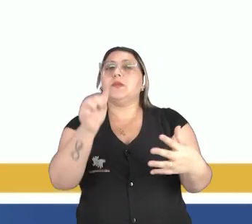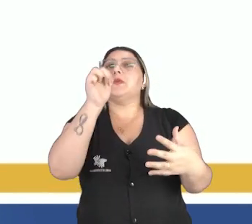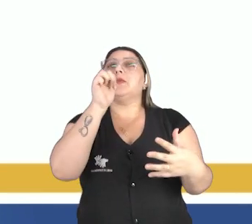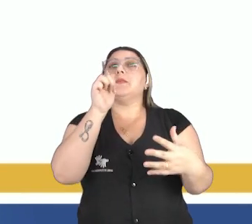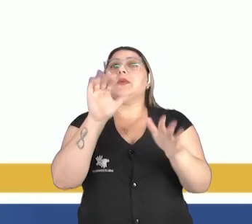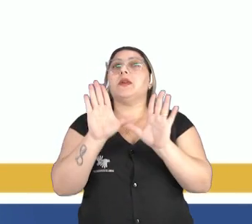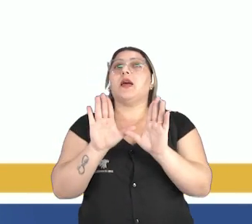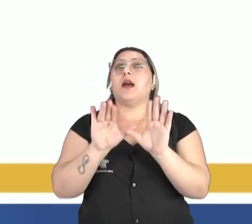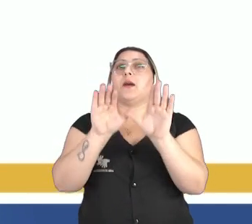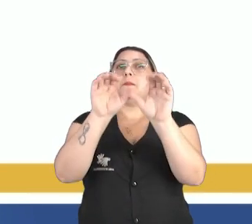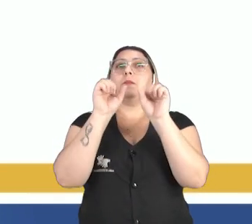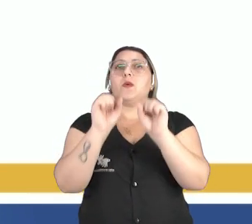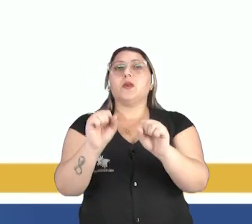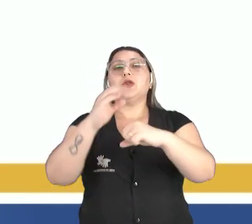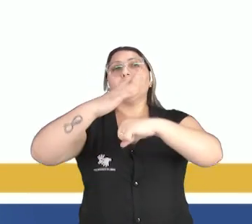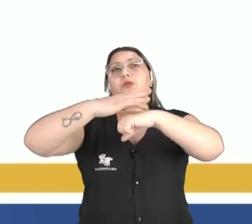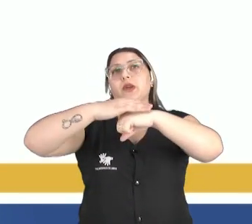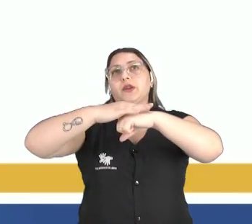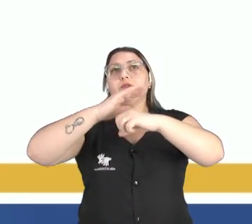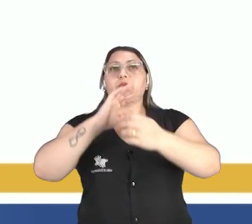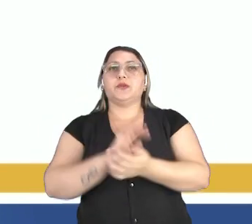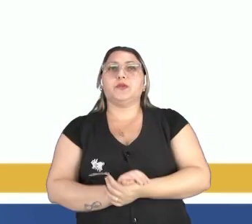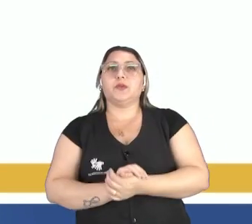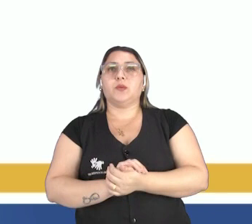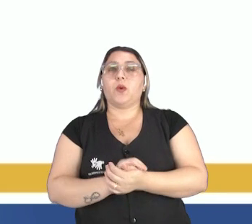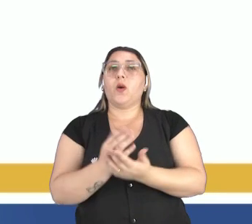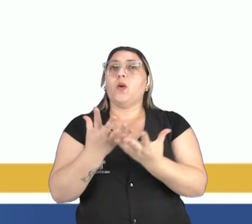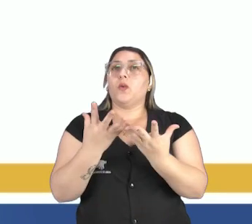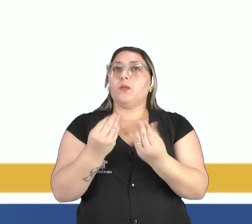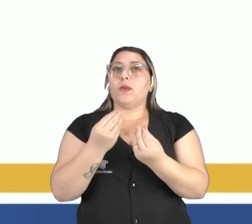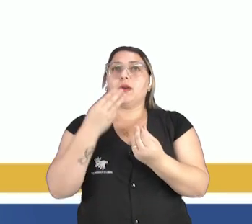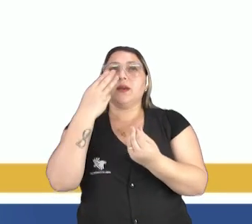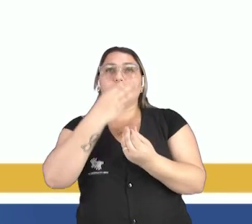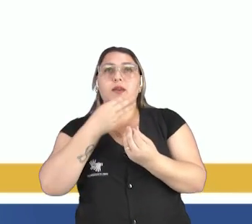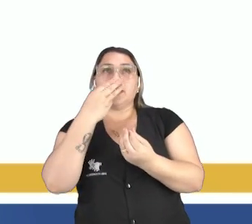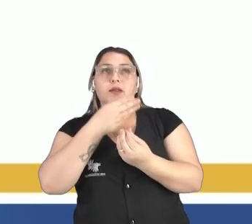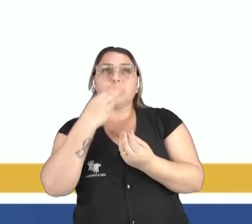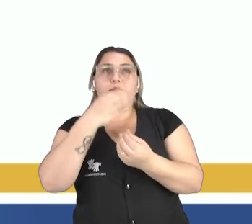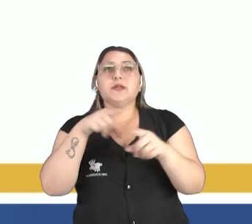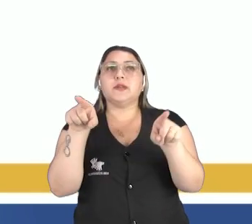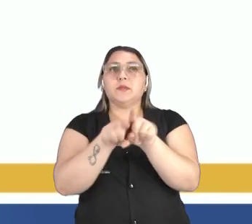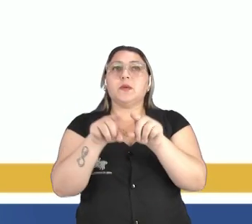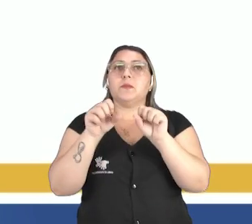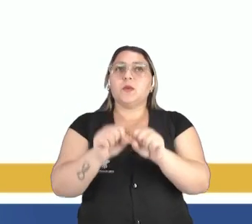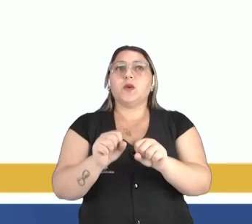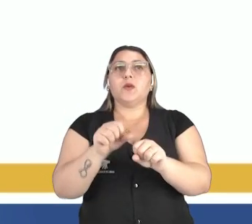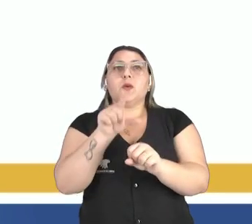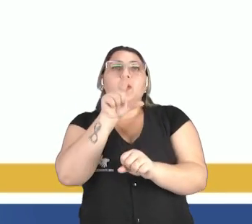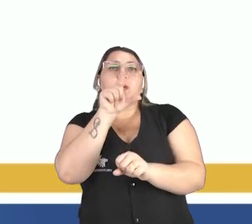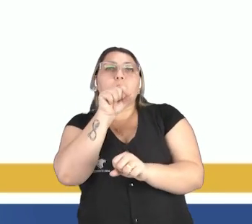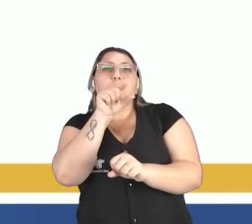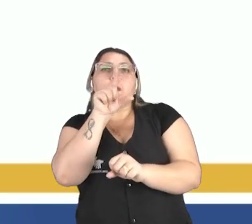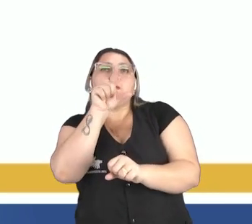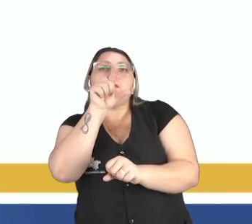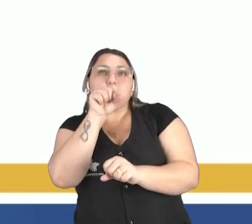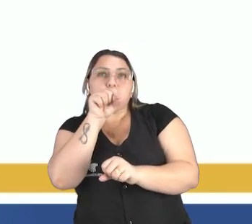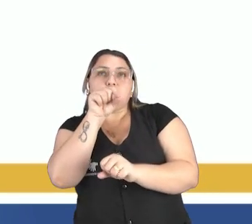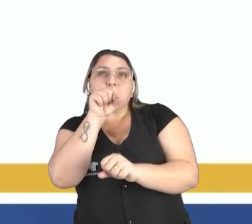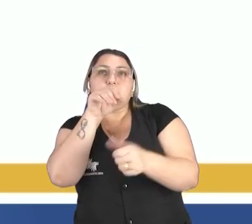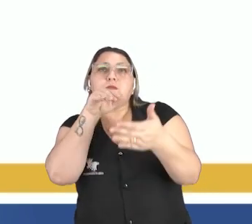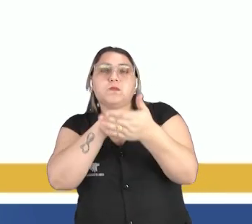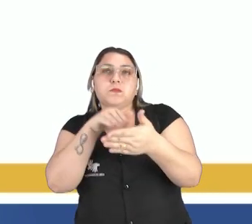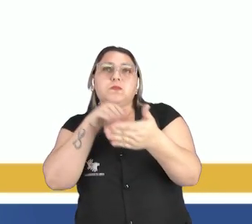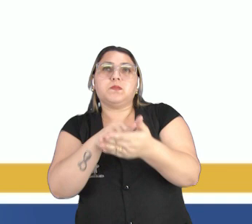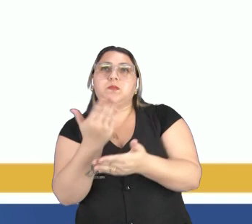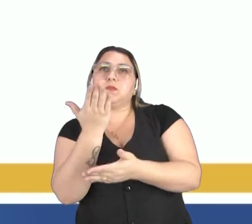pela ave, pode deixá-la doente. O excesso de açúcar, ao cristalizar, também pode manter o bico da ave fechado, impedindo-a